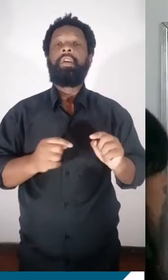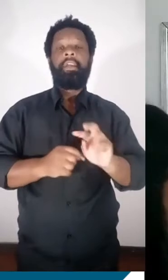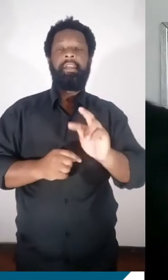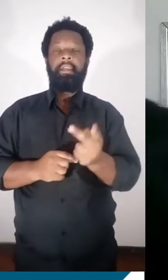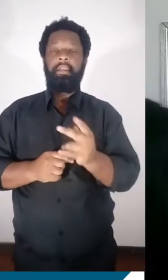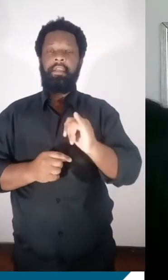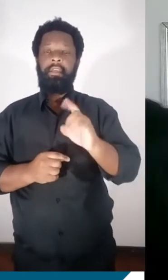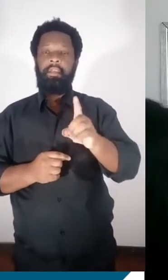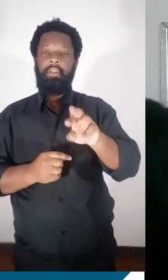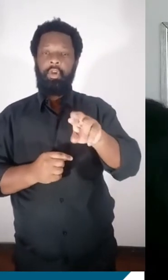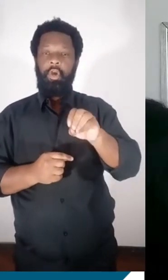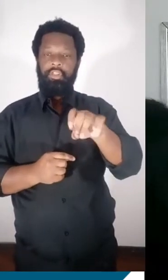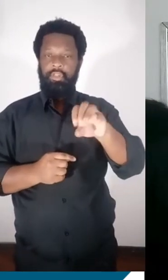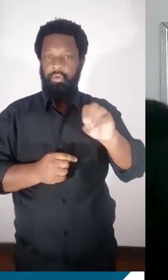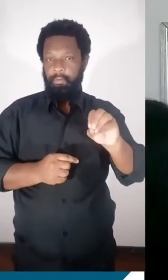baixo, hidróxido,